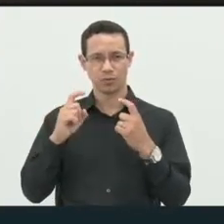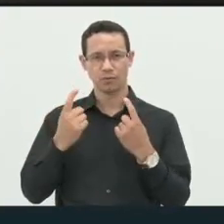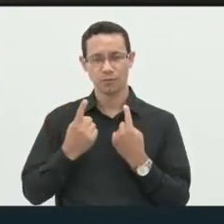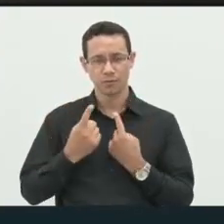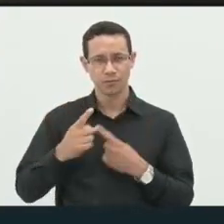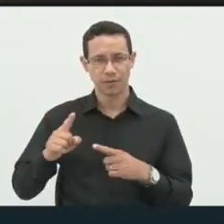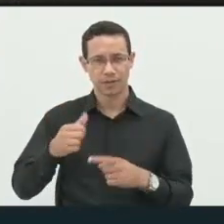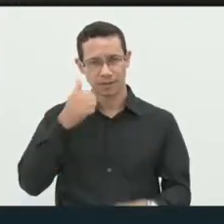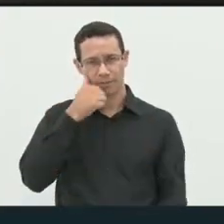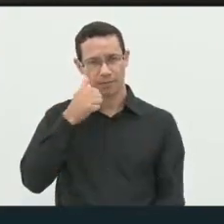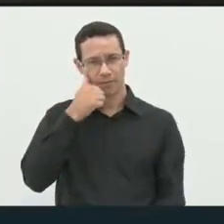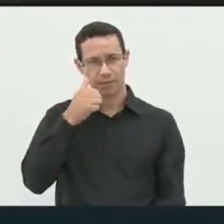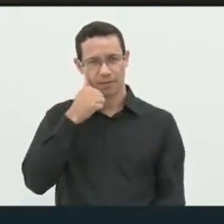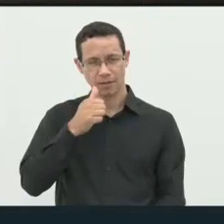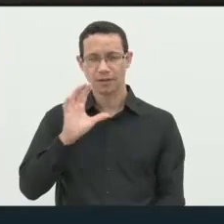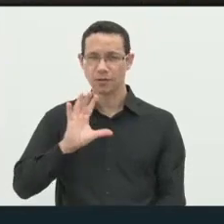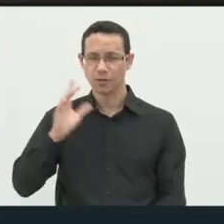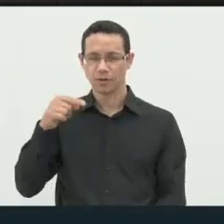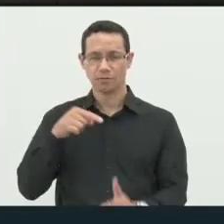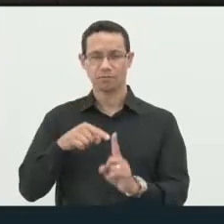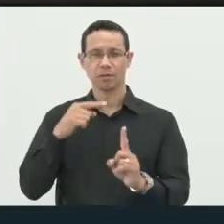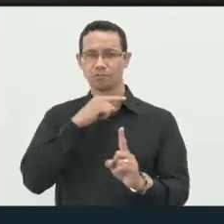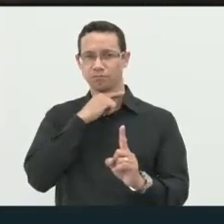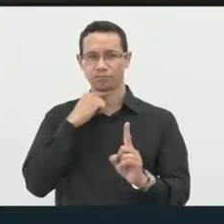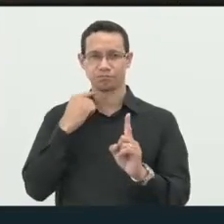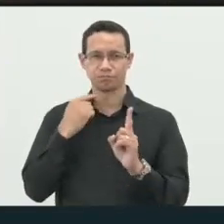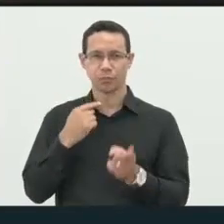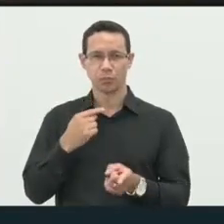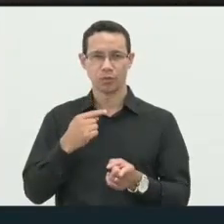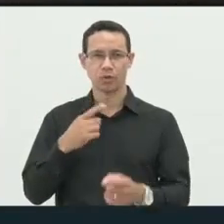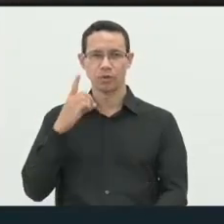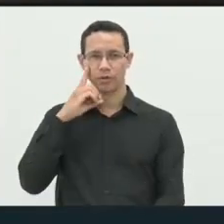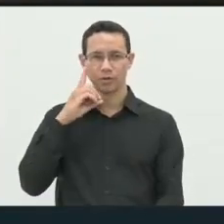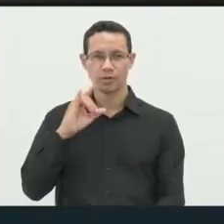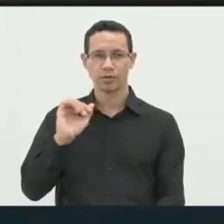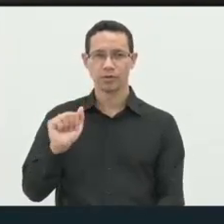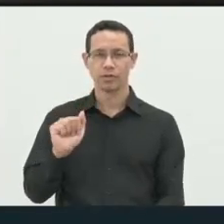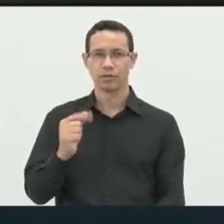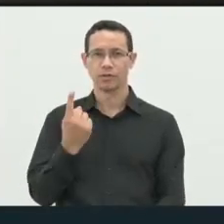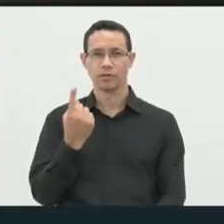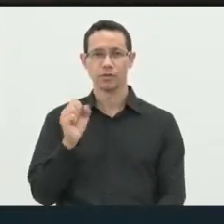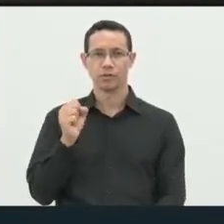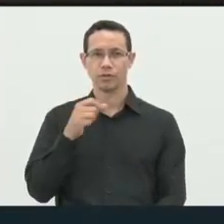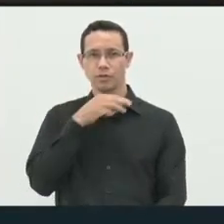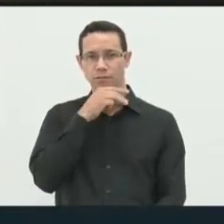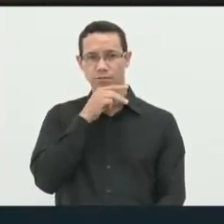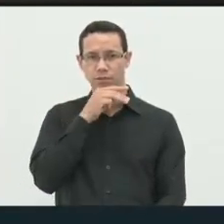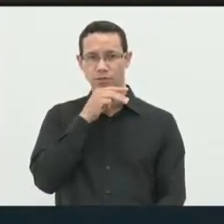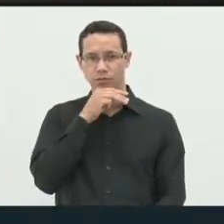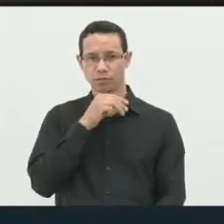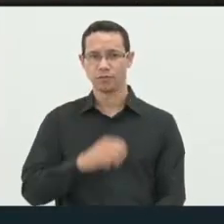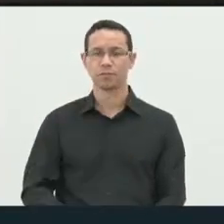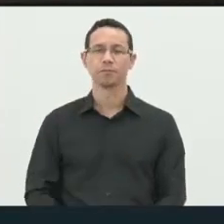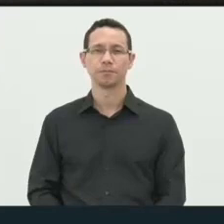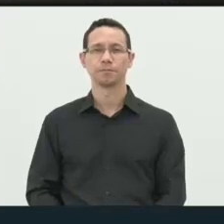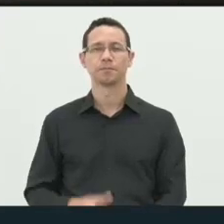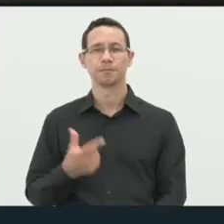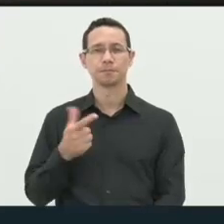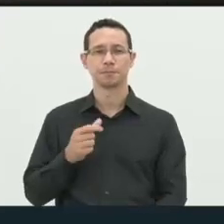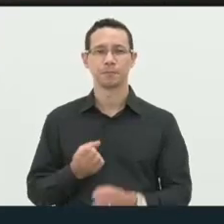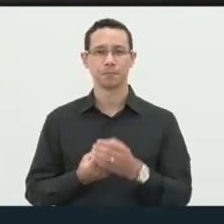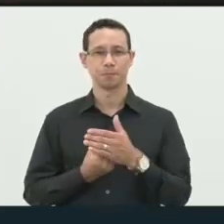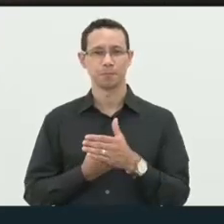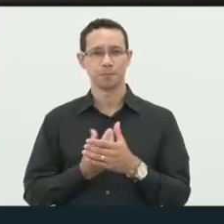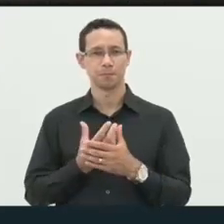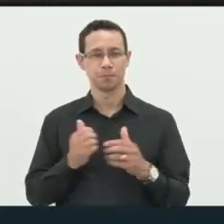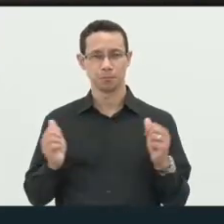assassinada no dia 18 de Março cria também é um